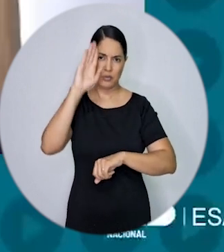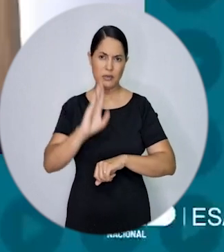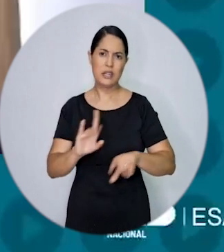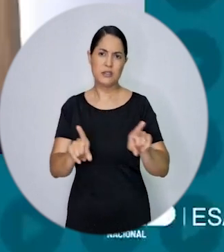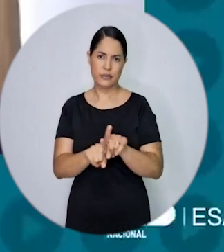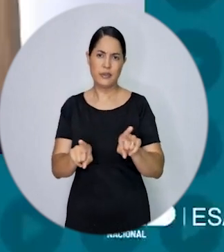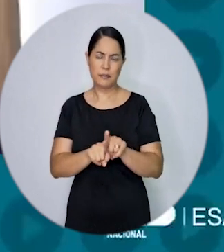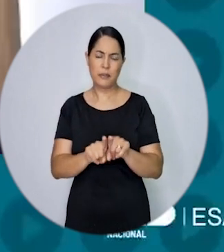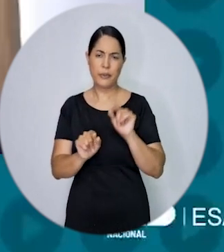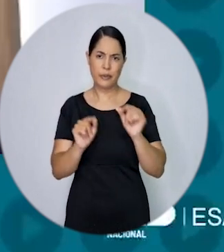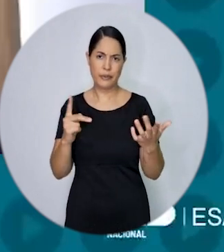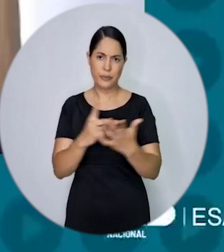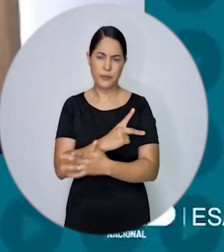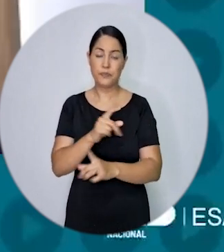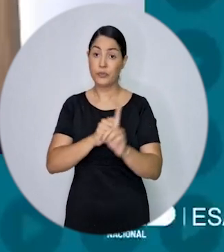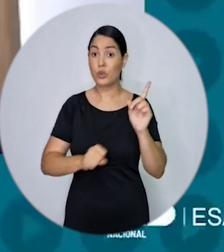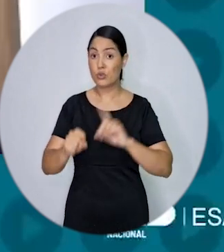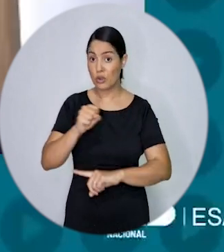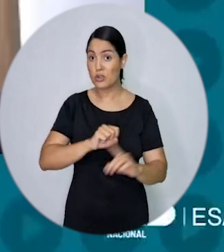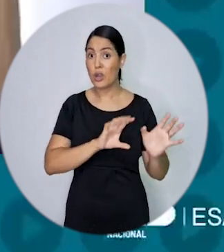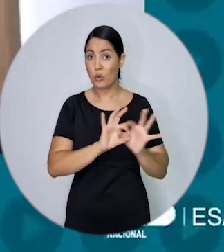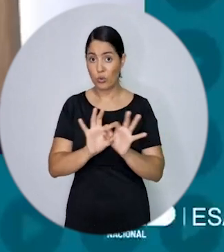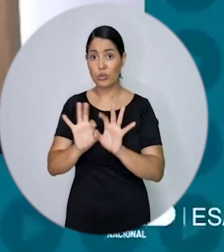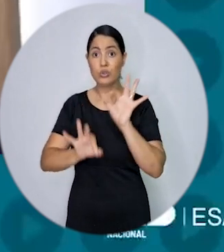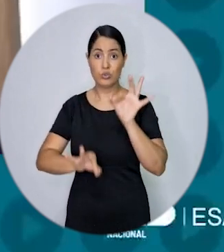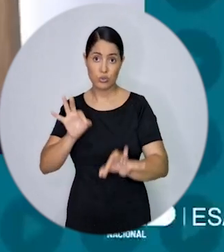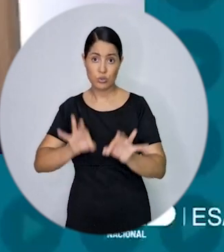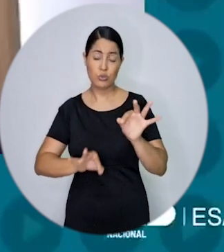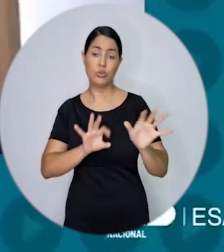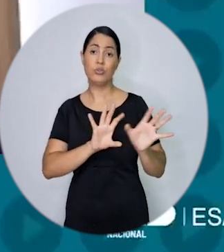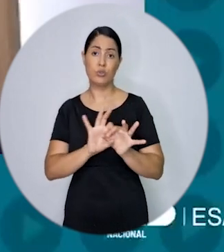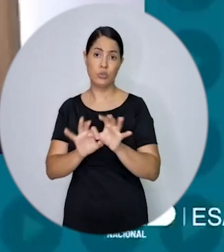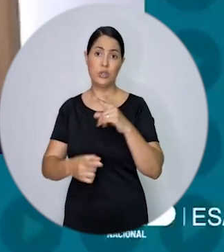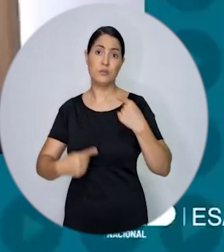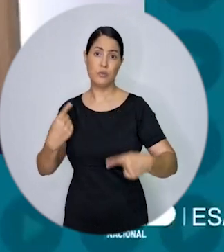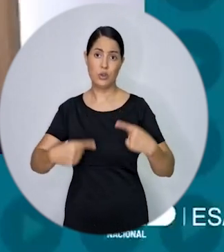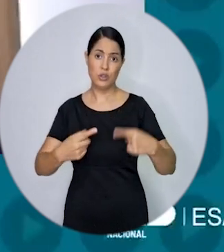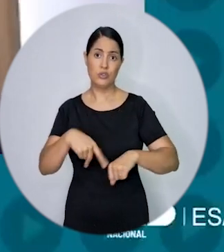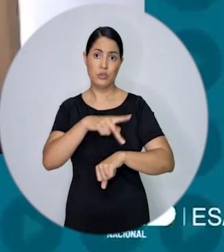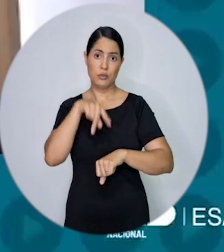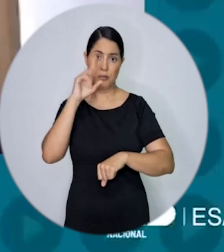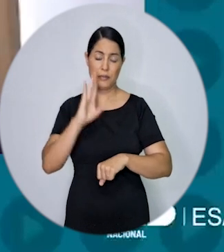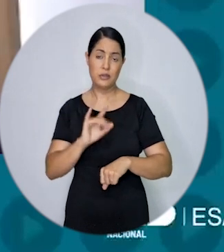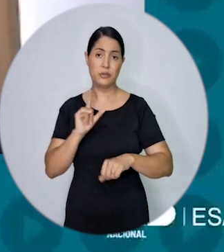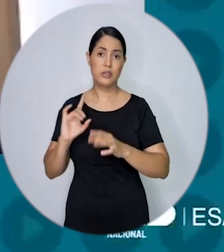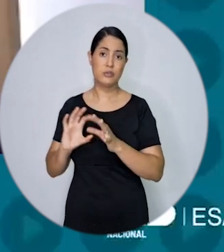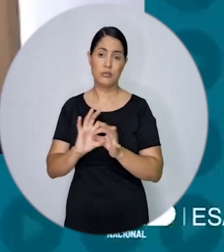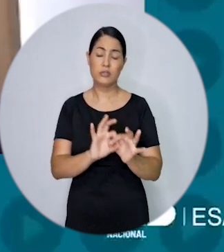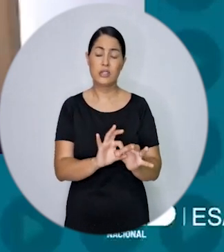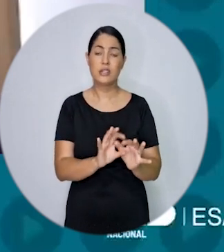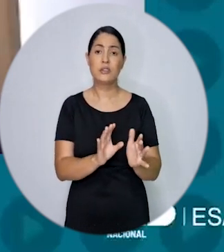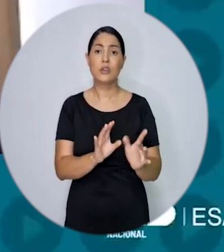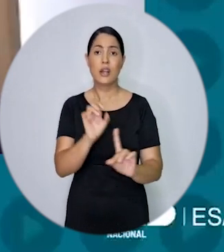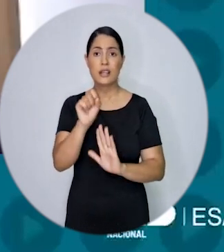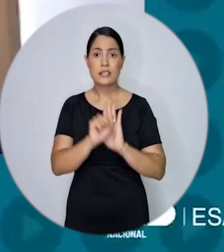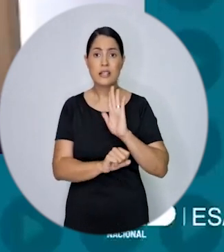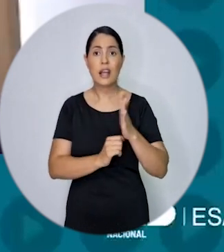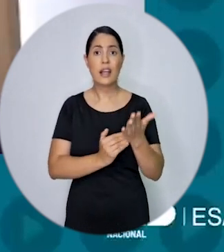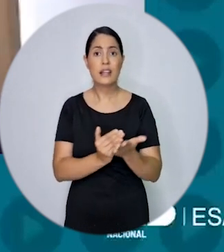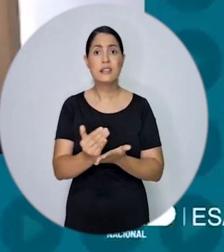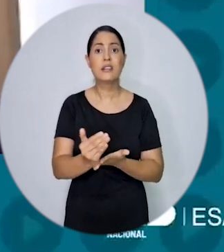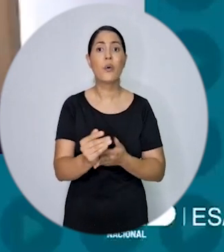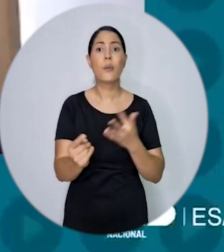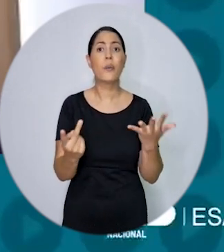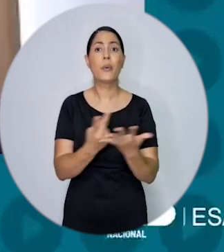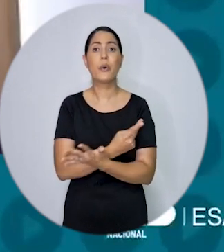também, a realidade social, jurídico e até político brasileira, é comum, em início de século, a